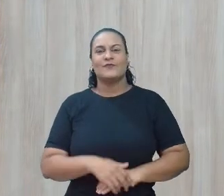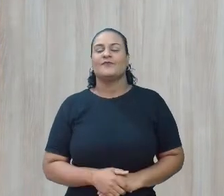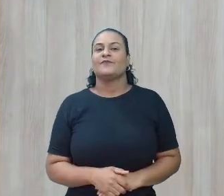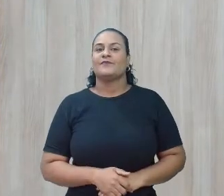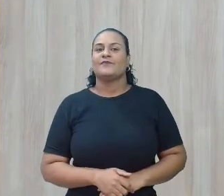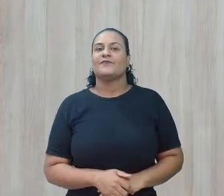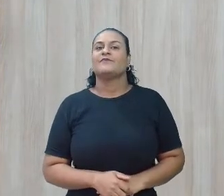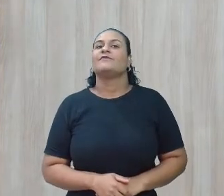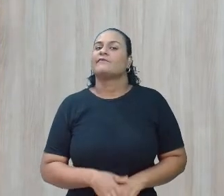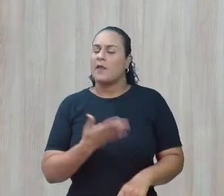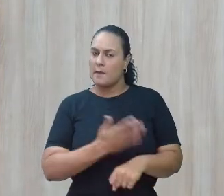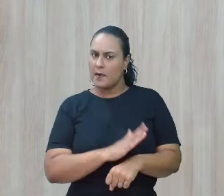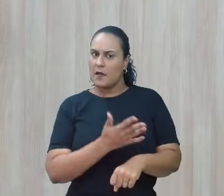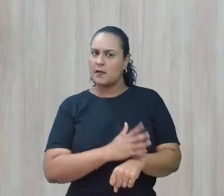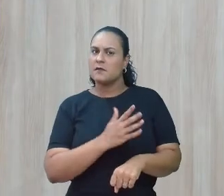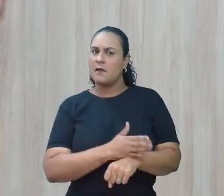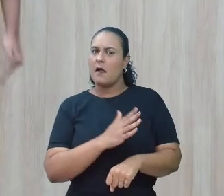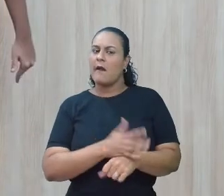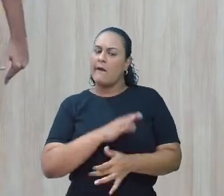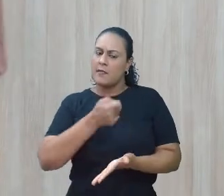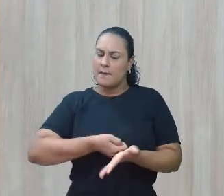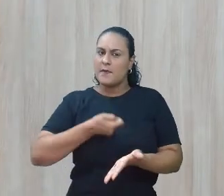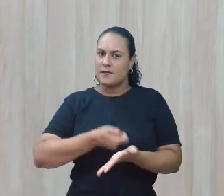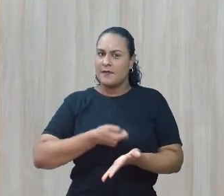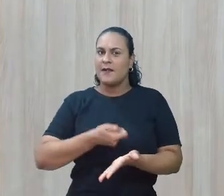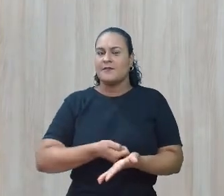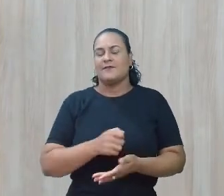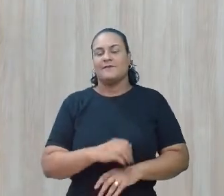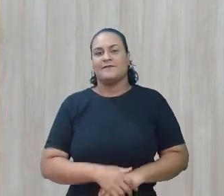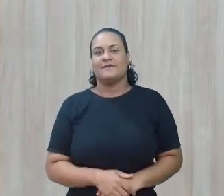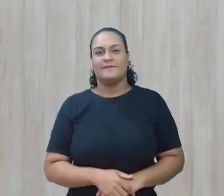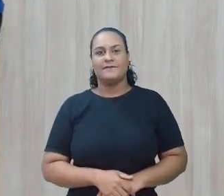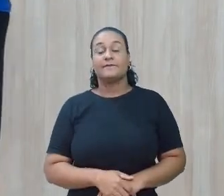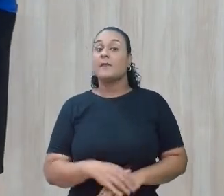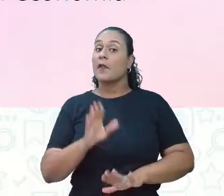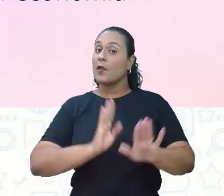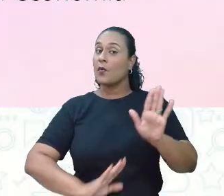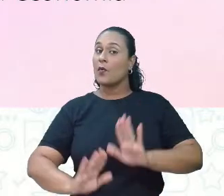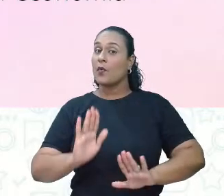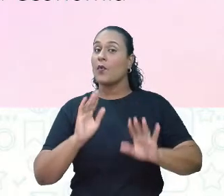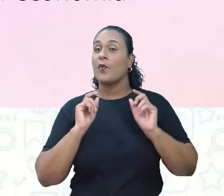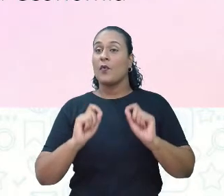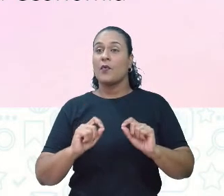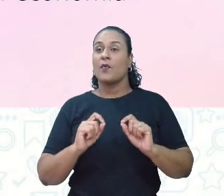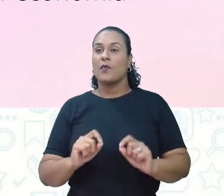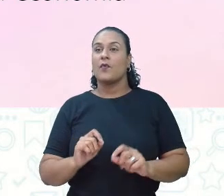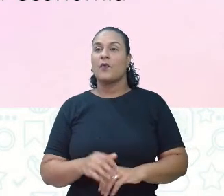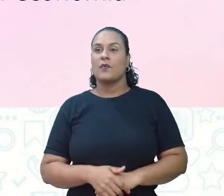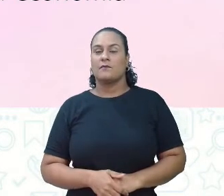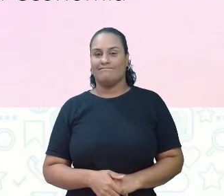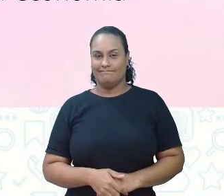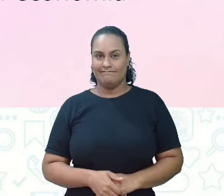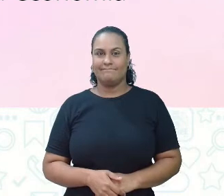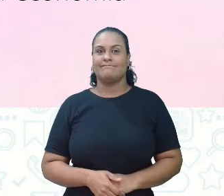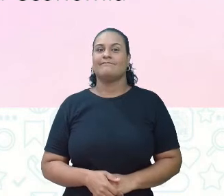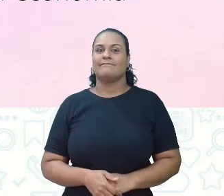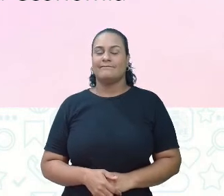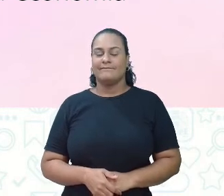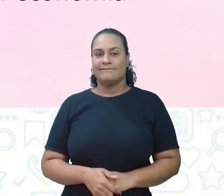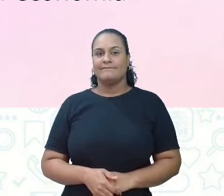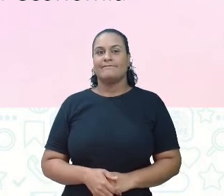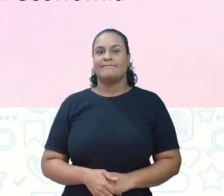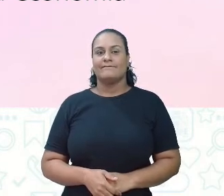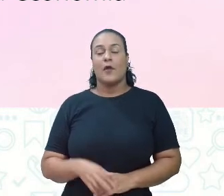convincentes, exercitem a persuasão, né? E tomem cuidado com a economia verbal e a clareza.